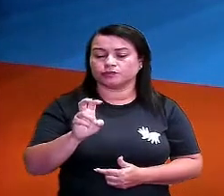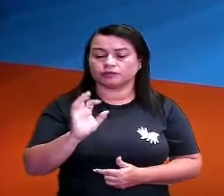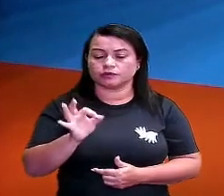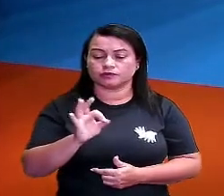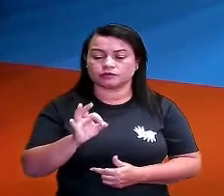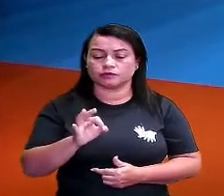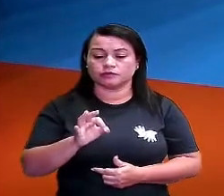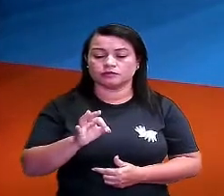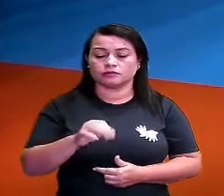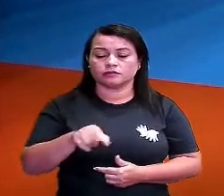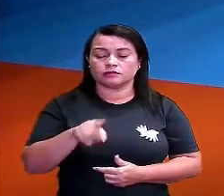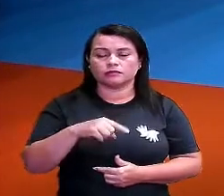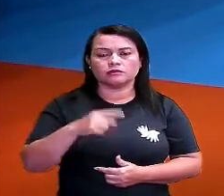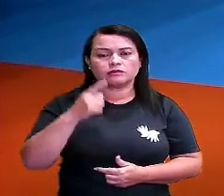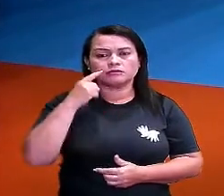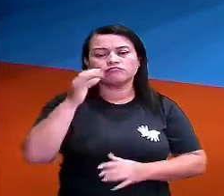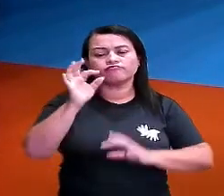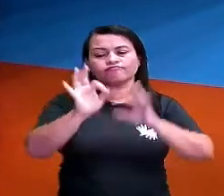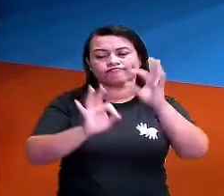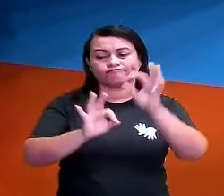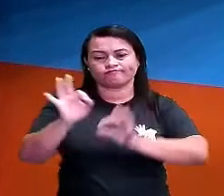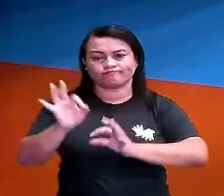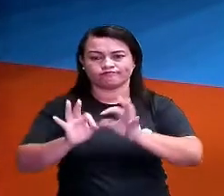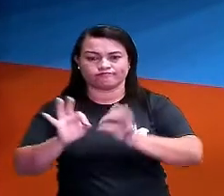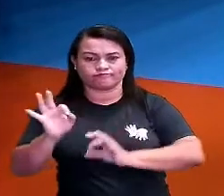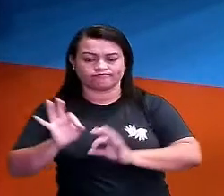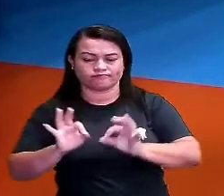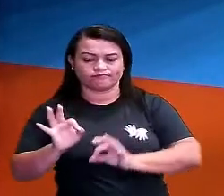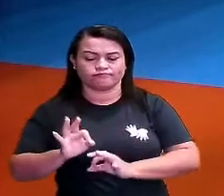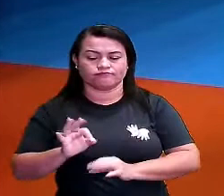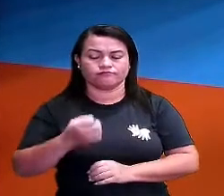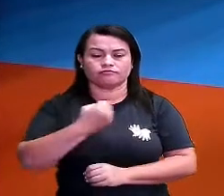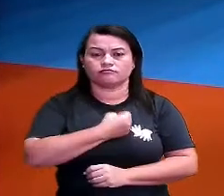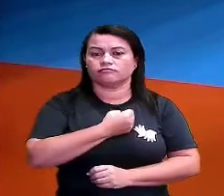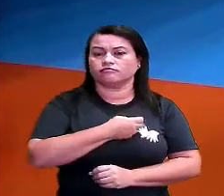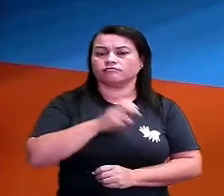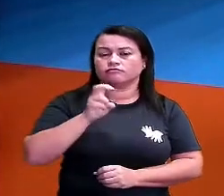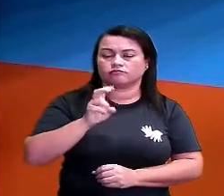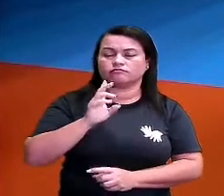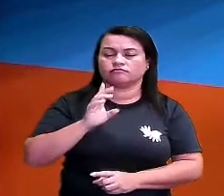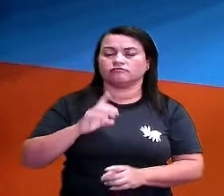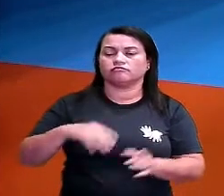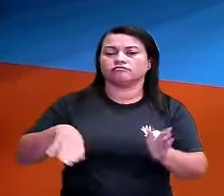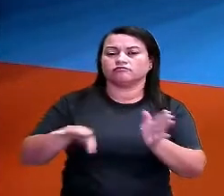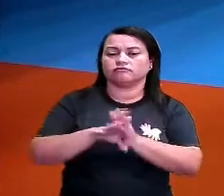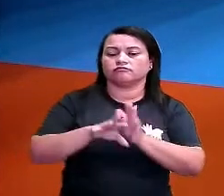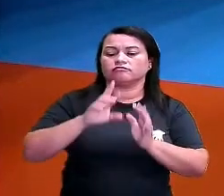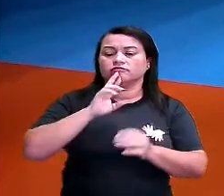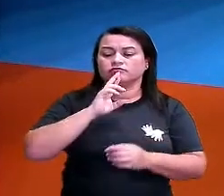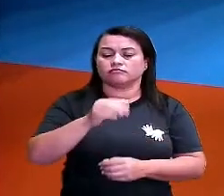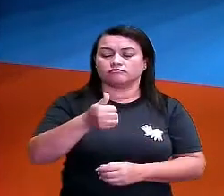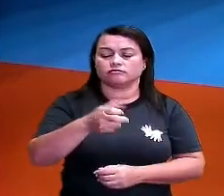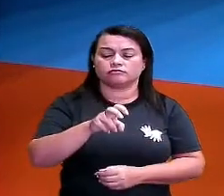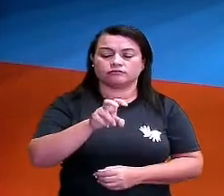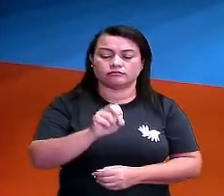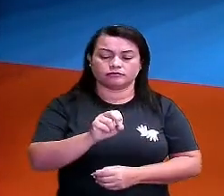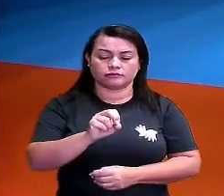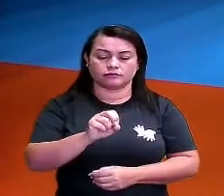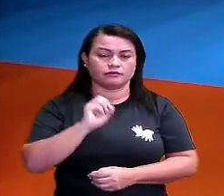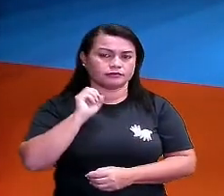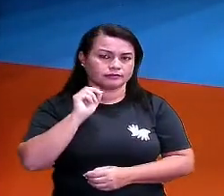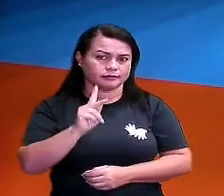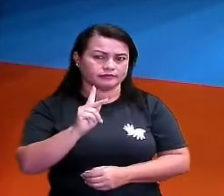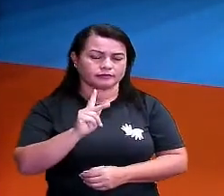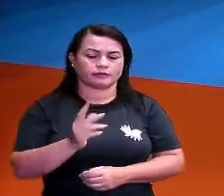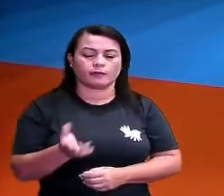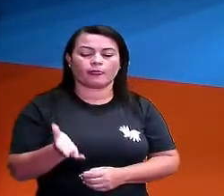Se você pegar a operação todinha que ele dá lá, através desse número 5, você chega ao resultado de 150.